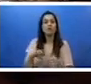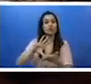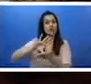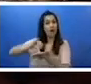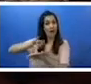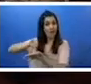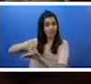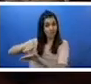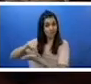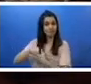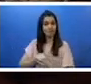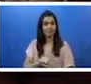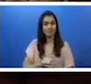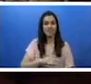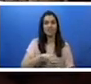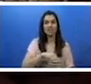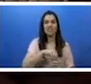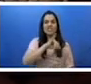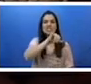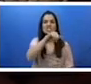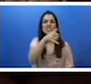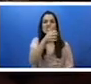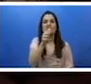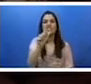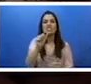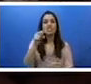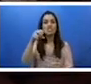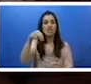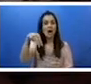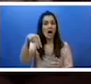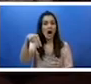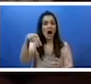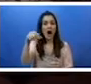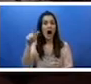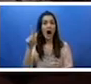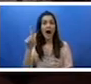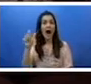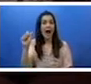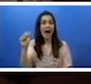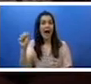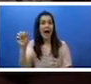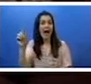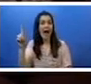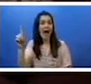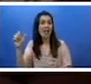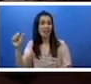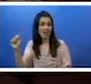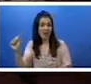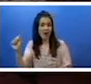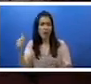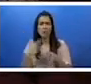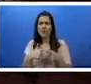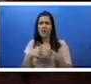jangada. Jangada. Já lembro do jacaré, ó.